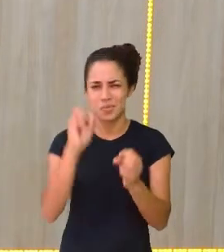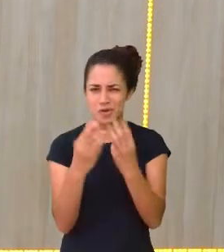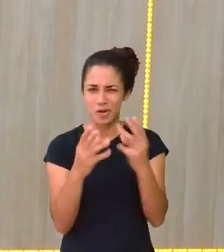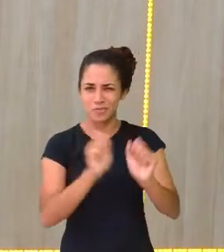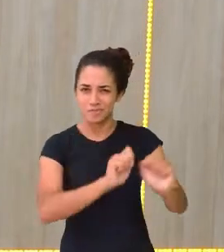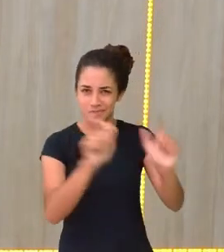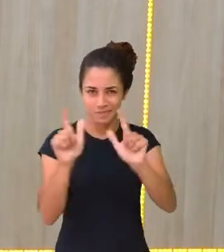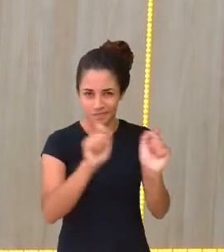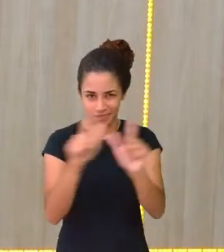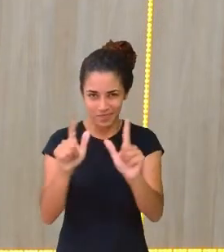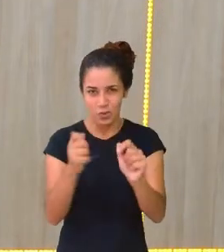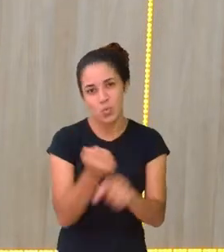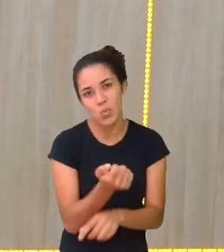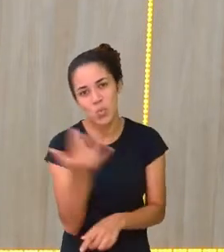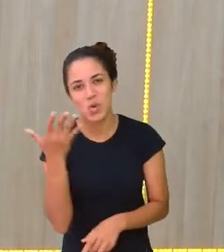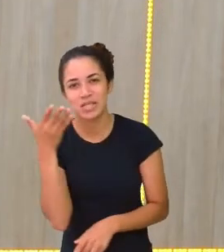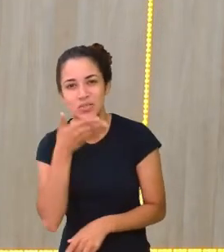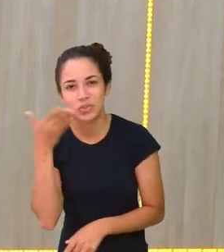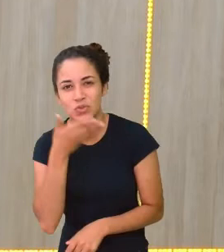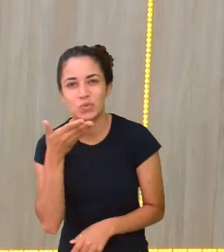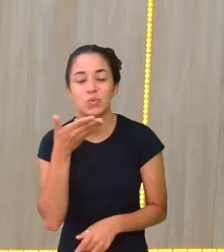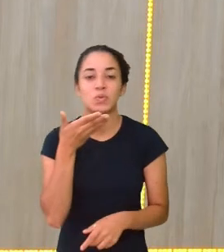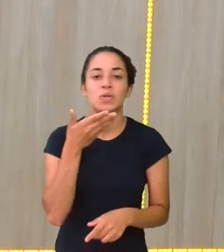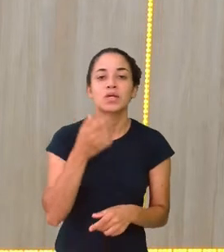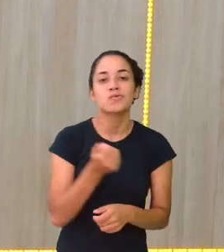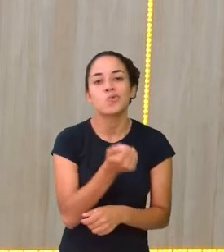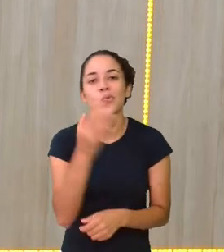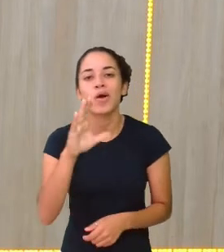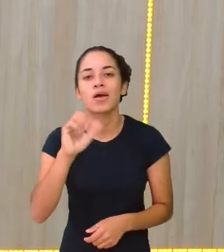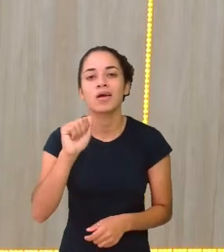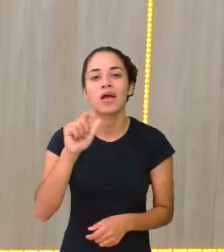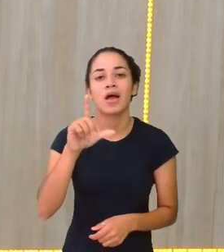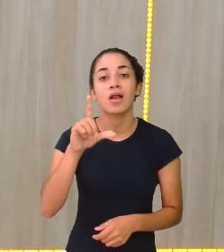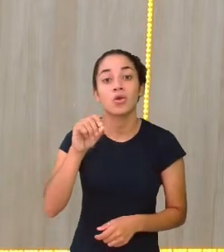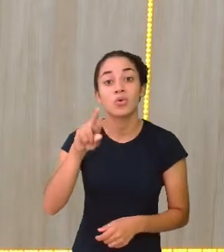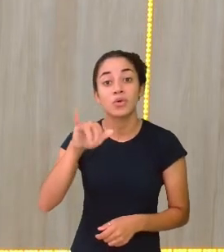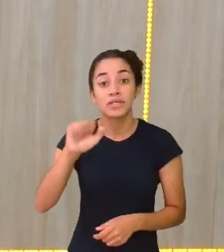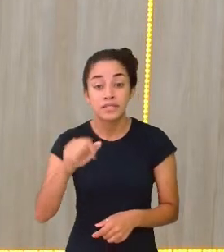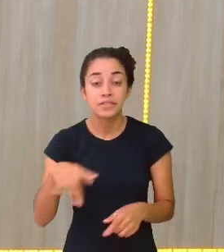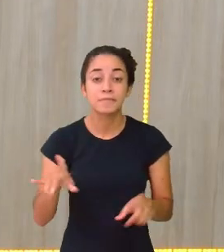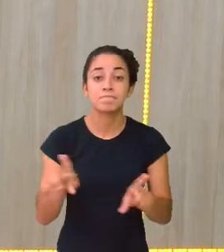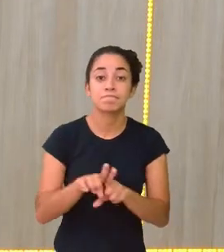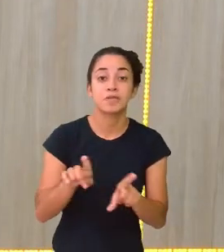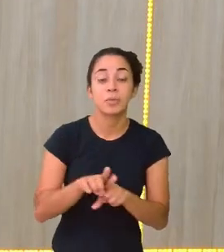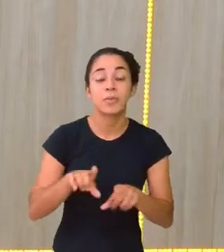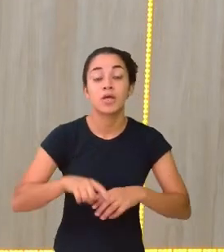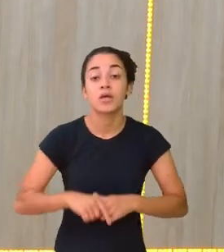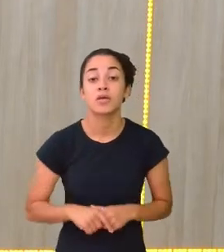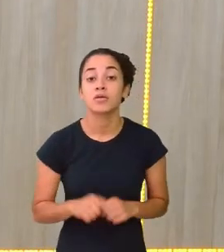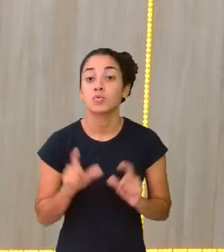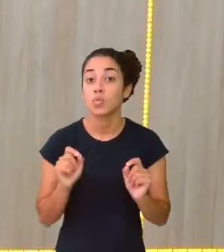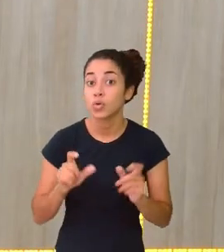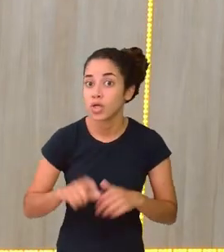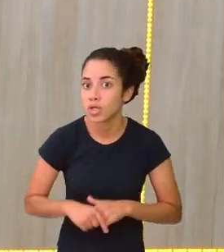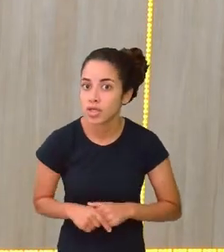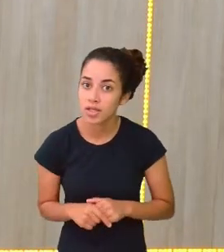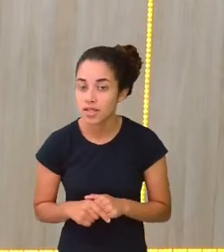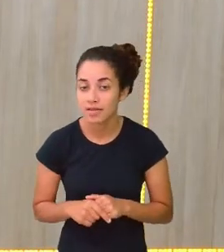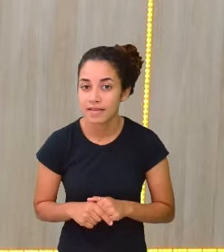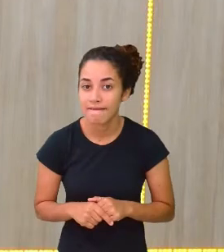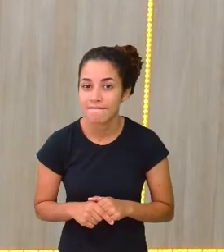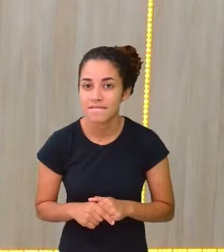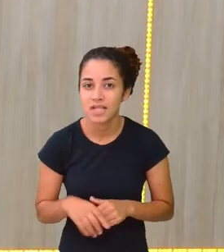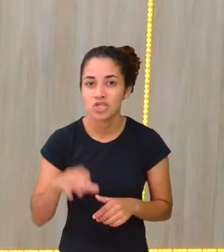A questão de quantidade de açúcar, a quantidade de calorias que cada alimento tem, a quantidade também, gente, sabe de quê?